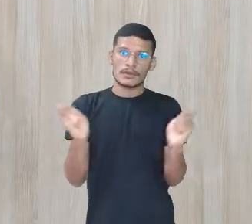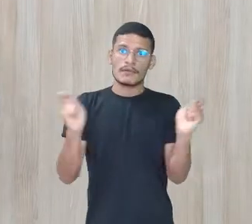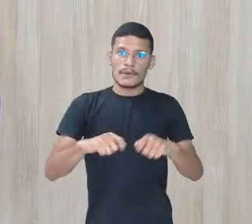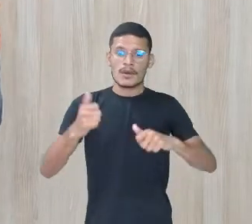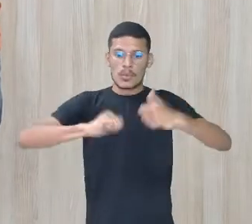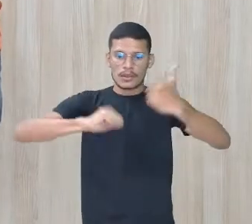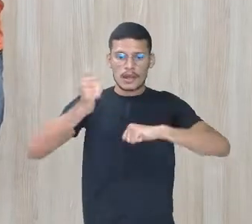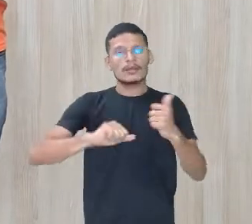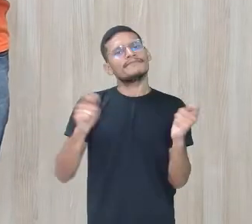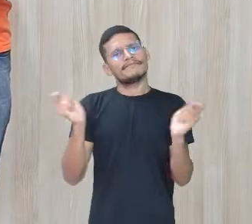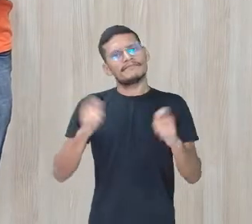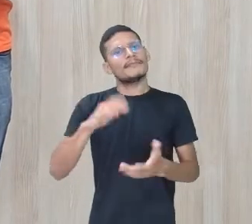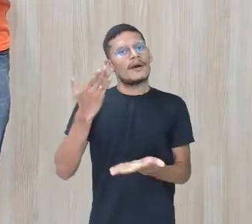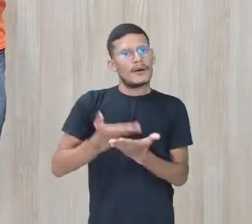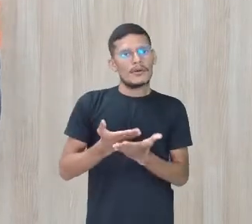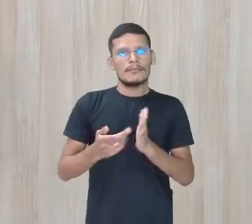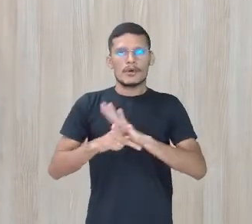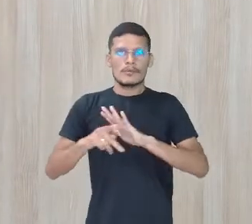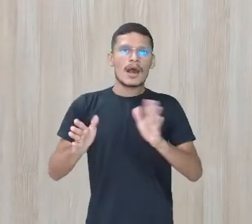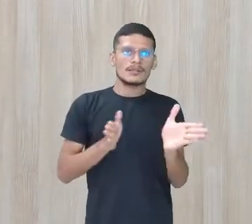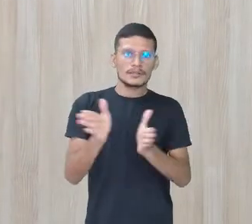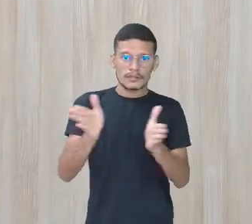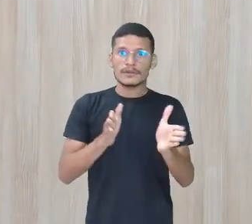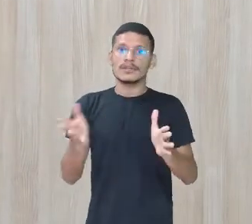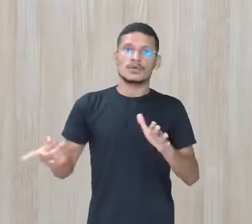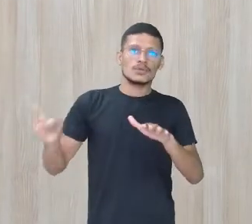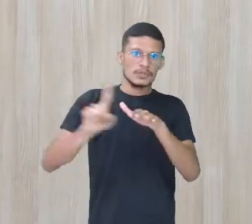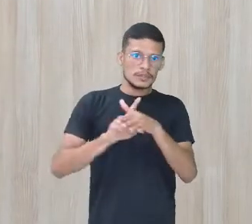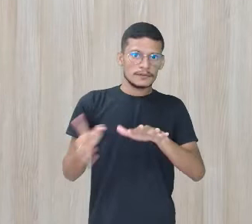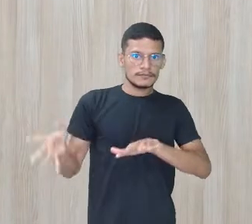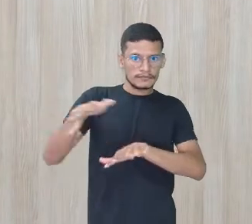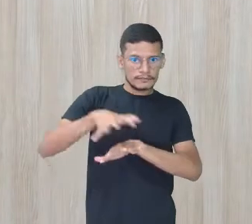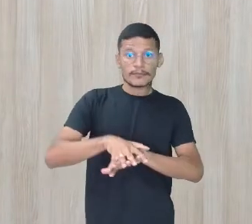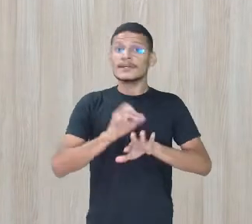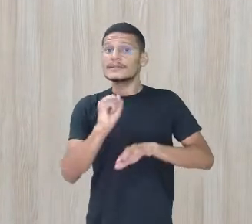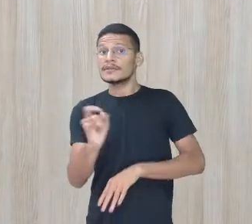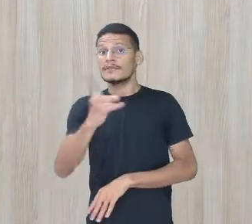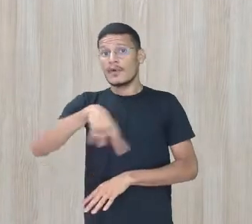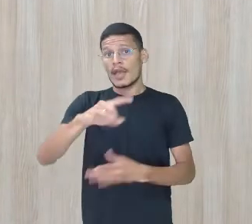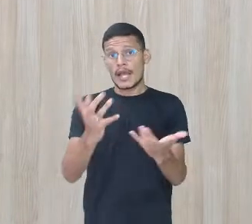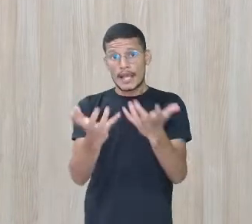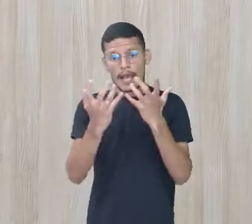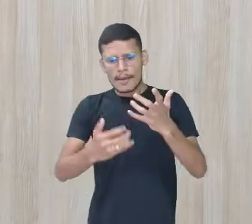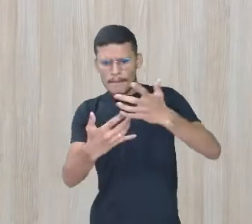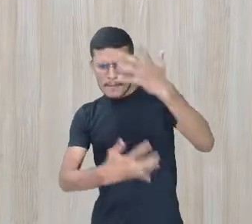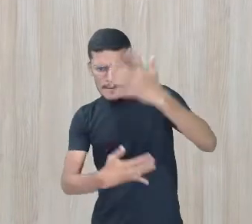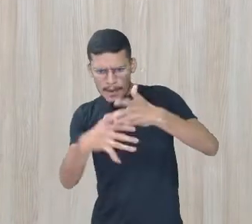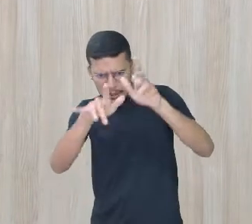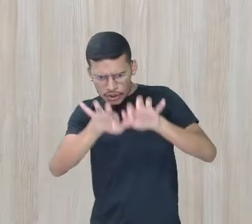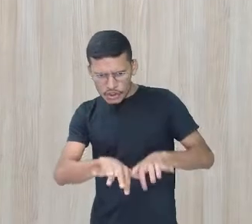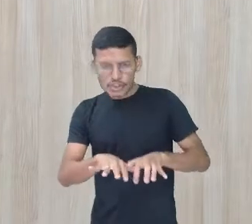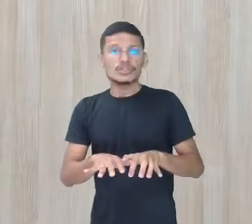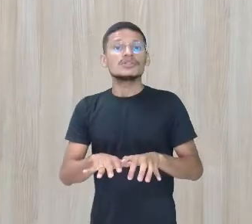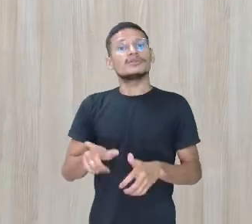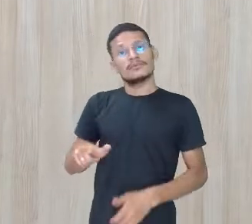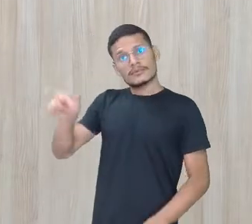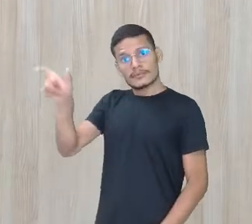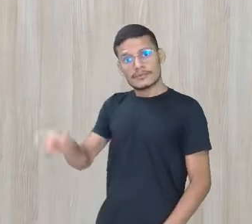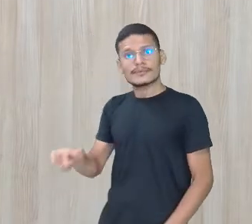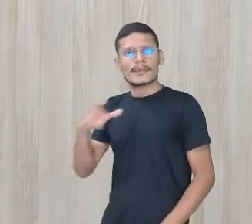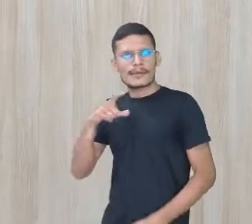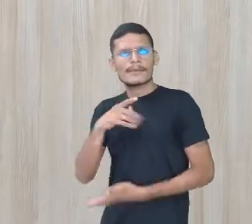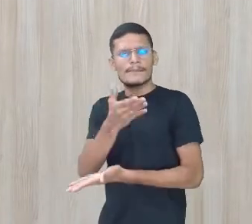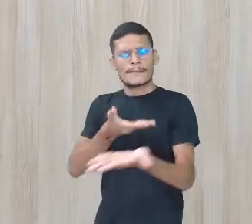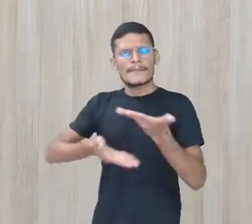aulas acessíveis de fato, inclusivas, tá? Ó, gente, quem quiser interagir aqui conosco no nosso chat, né, o professor Luciano está aqui, o pessoal do sétimo ano é